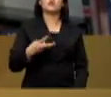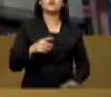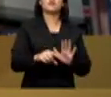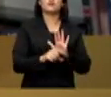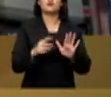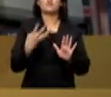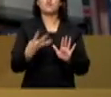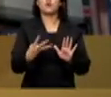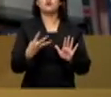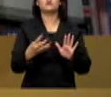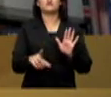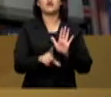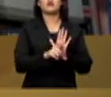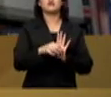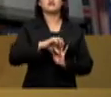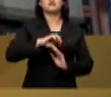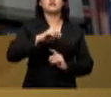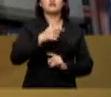4º, da Lei